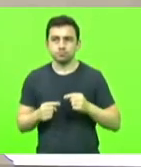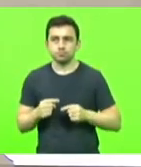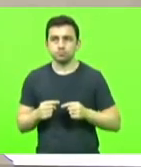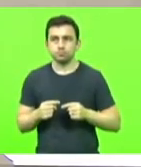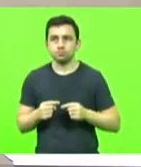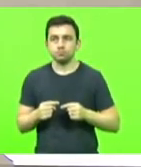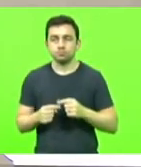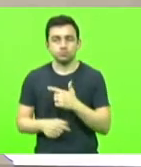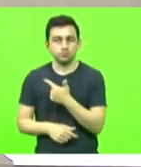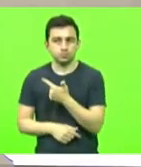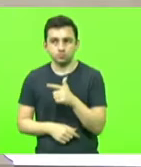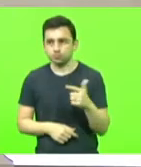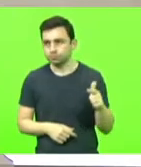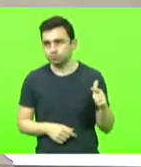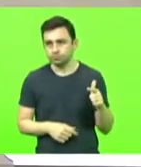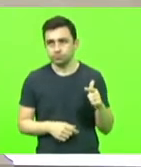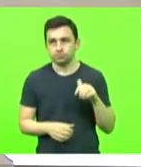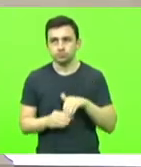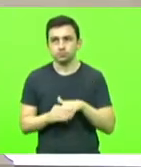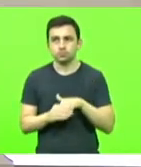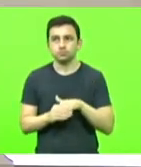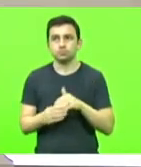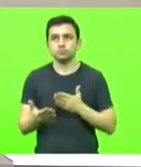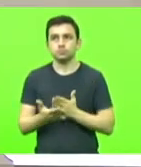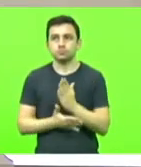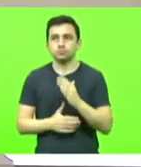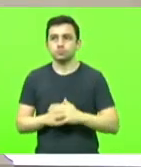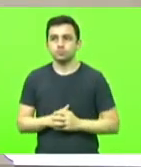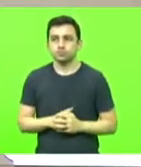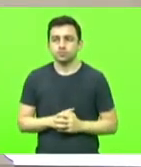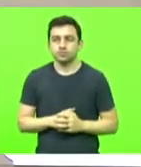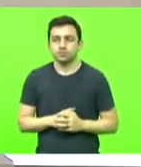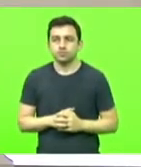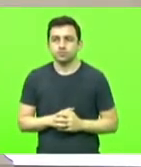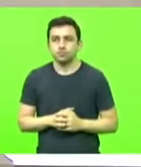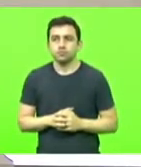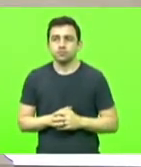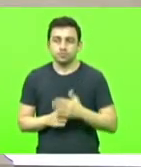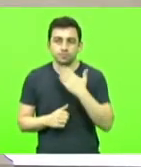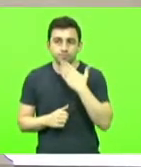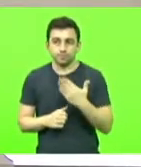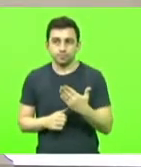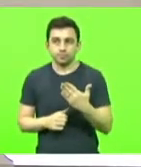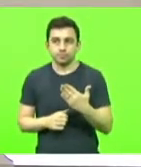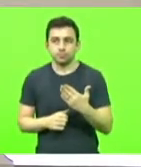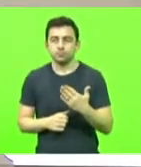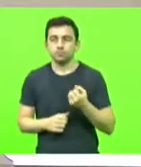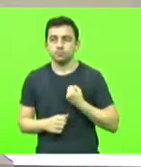não havendo quem queira discutir, em votação, aprovado. Requerimentos.